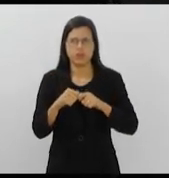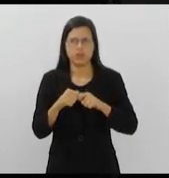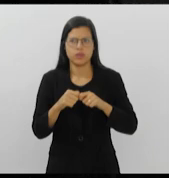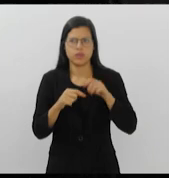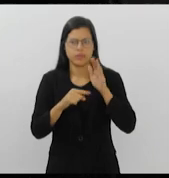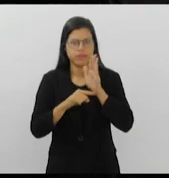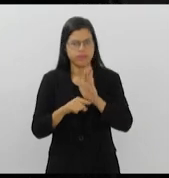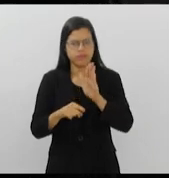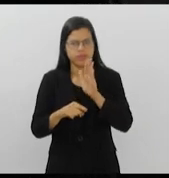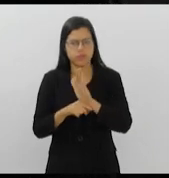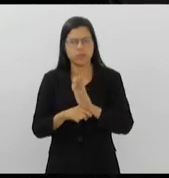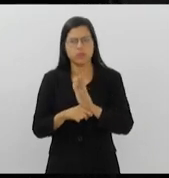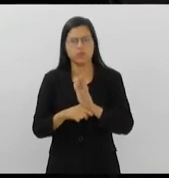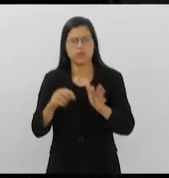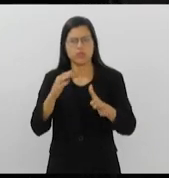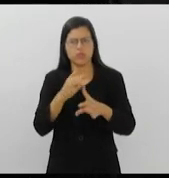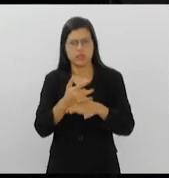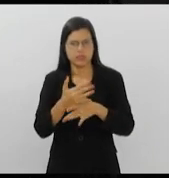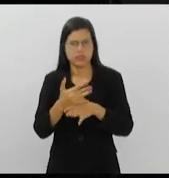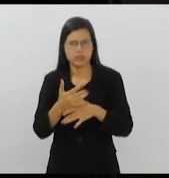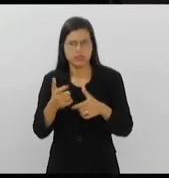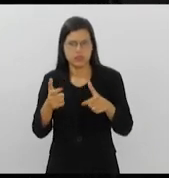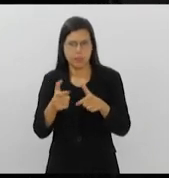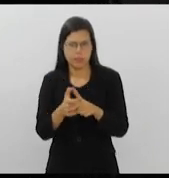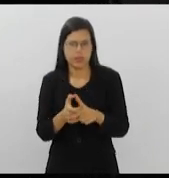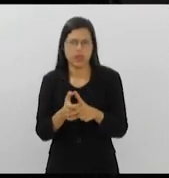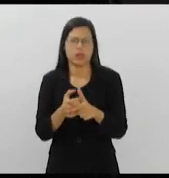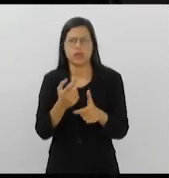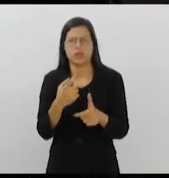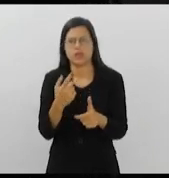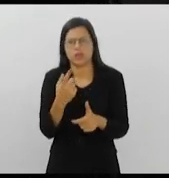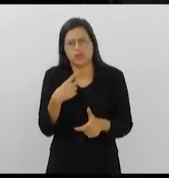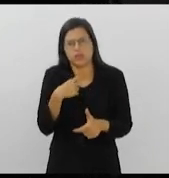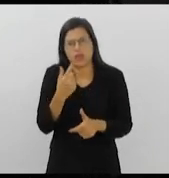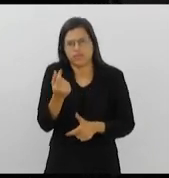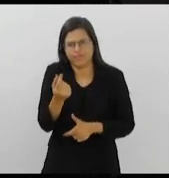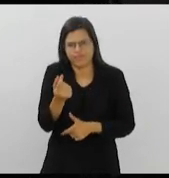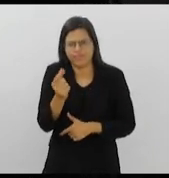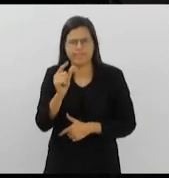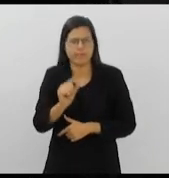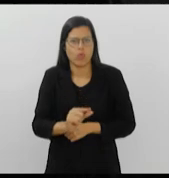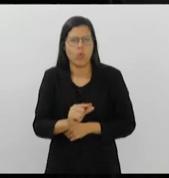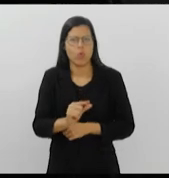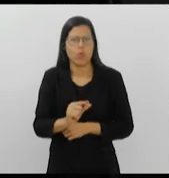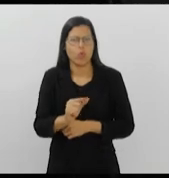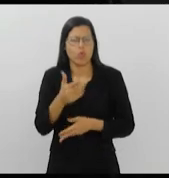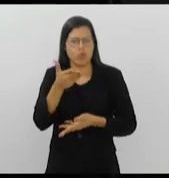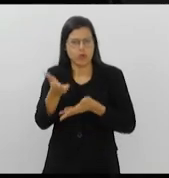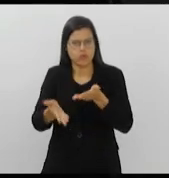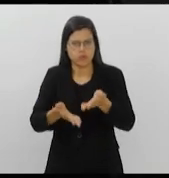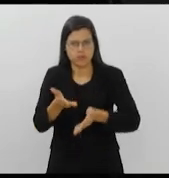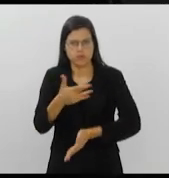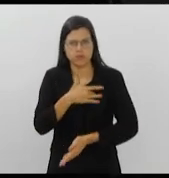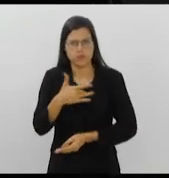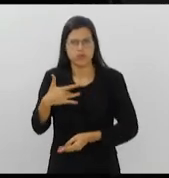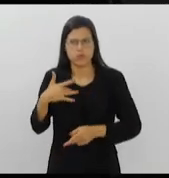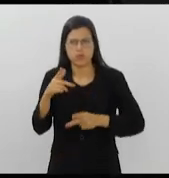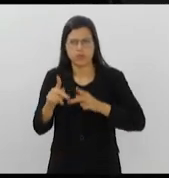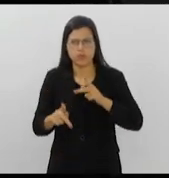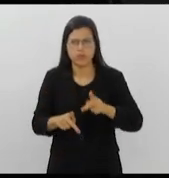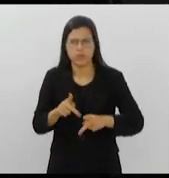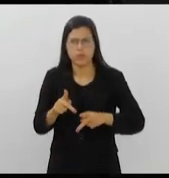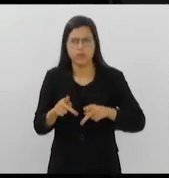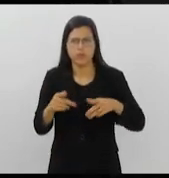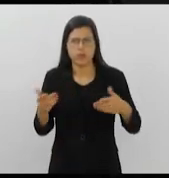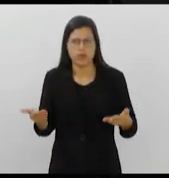auxiliar esses pequenos municípios que têm receitas pequenas no atendimento da saúde à nossa população. E